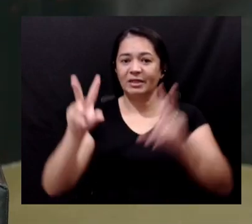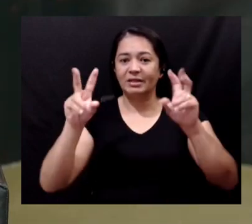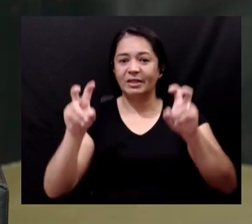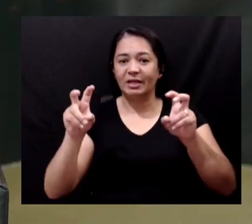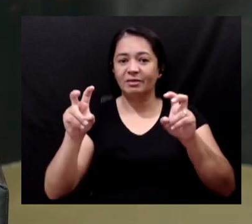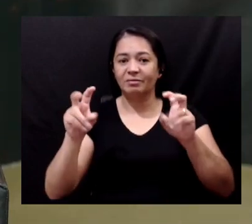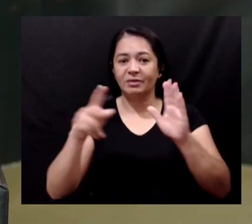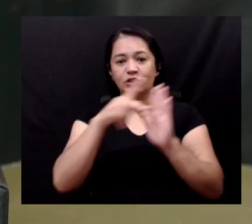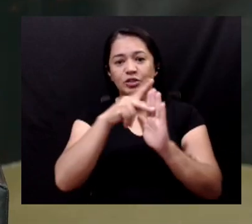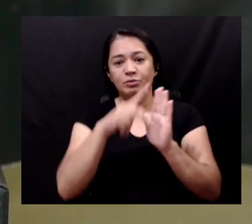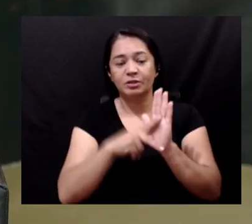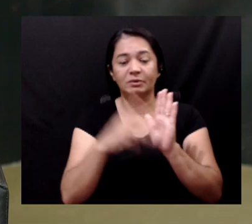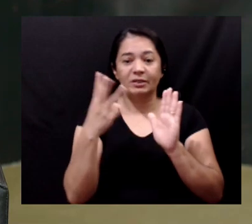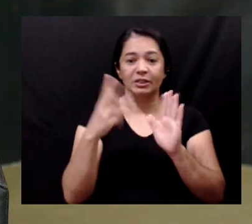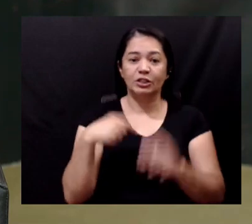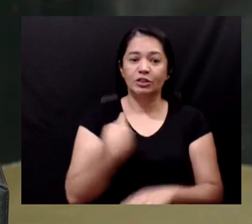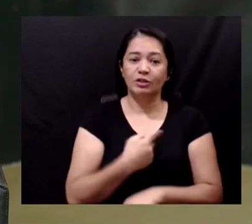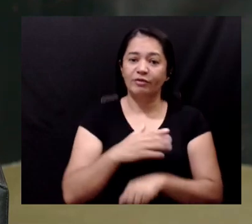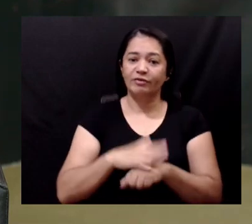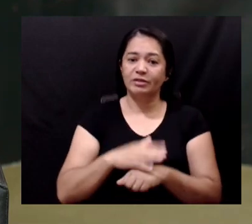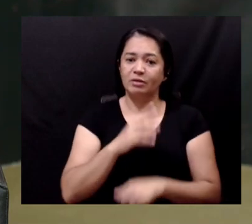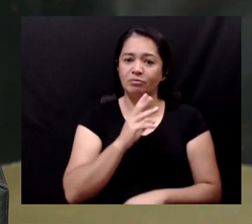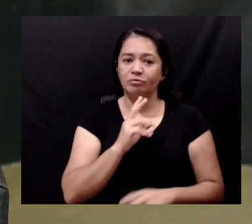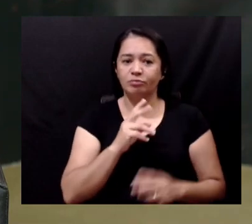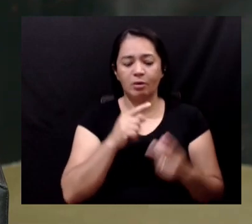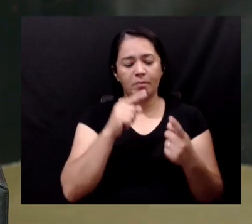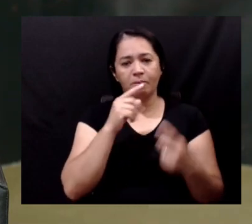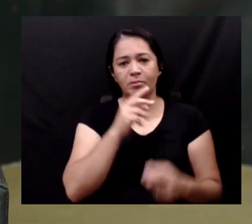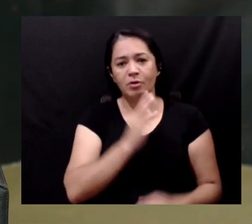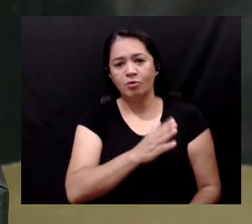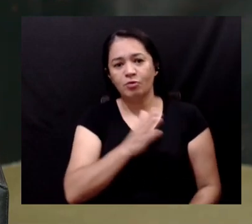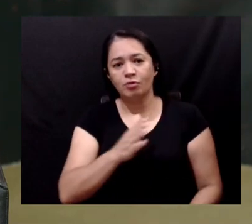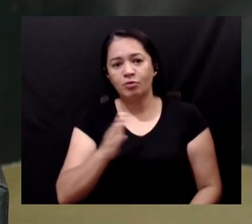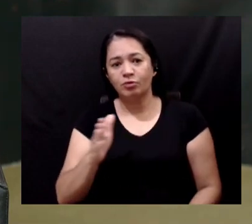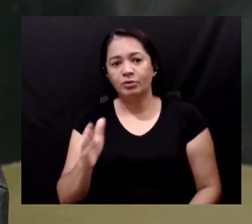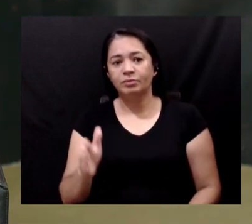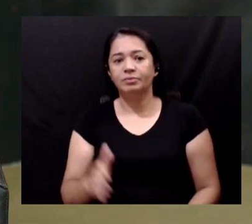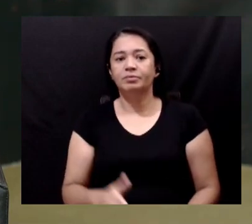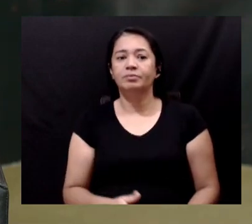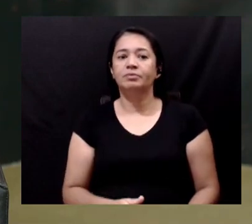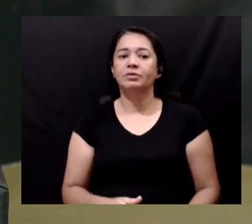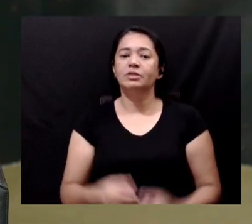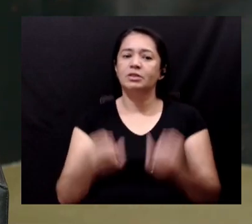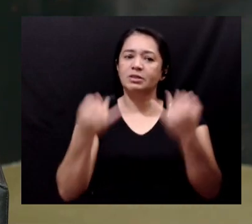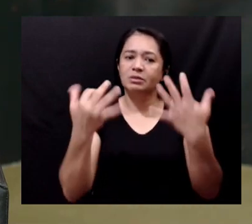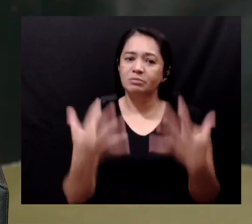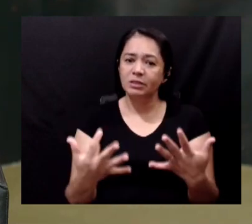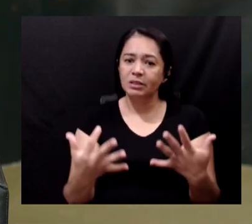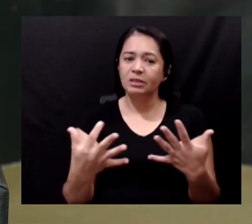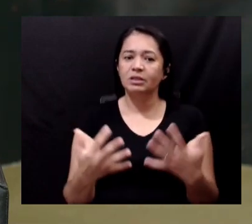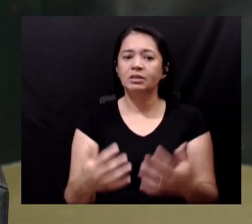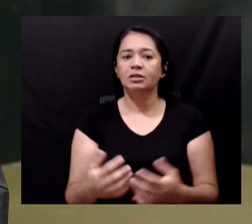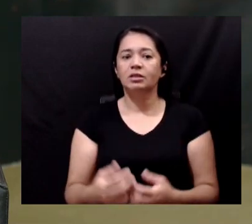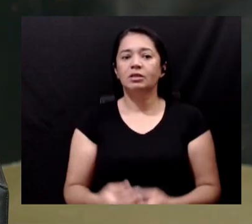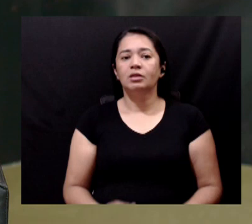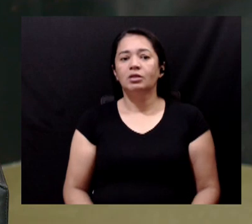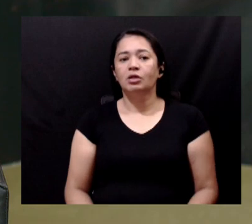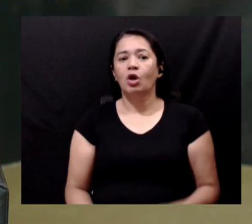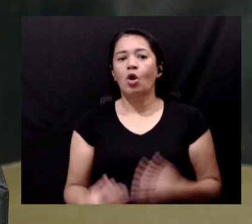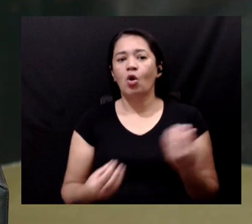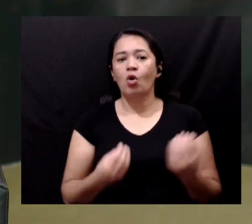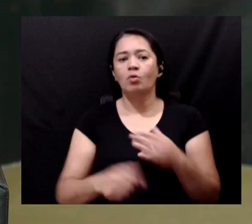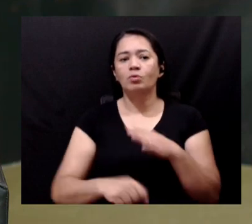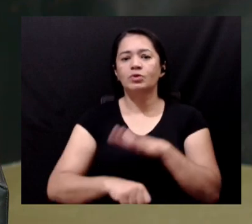nós fizemos, um na sequência do outro, nós até fizemos uma série aqui do Estúdio Câmara falando sobre isso, né. E aí como diferenciar as